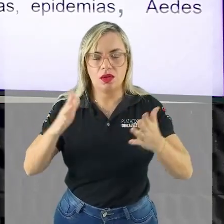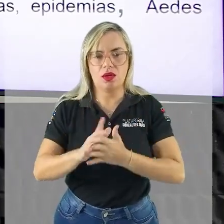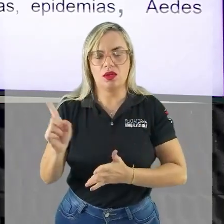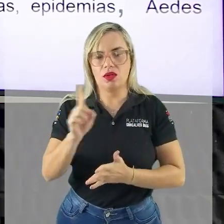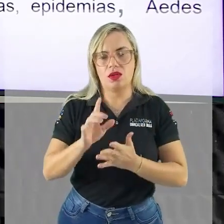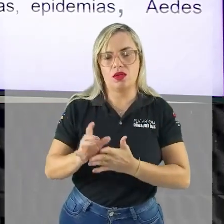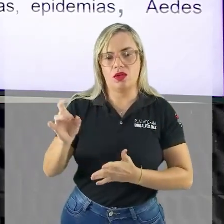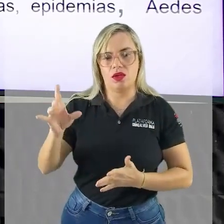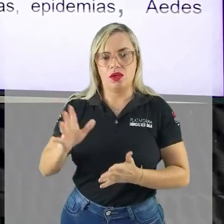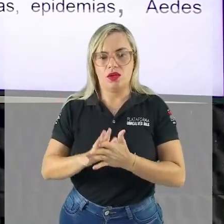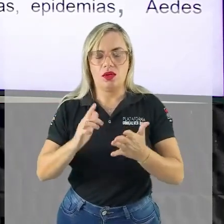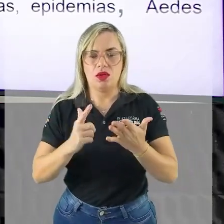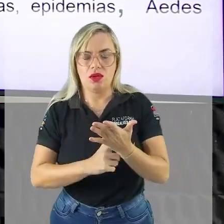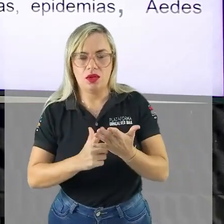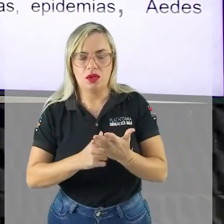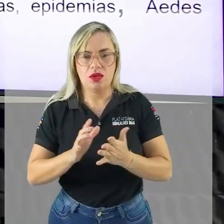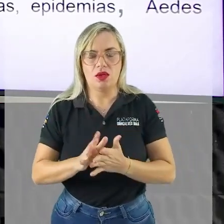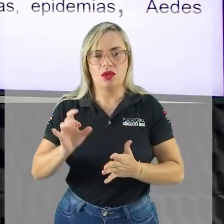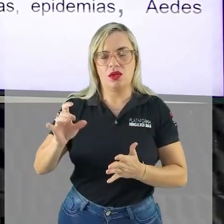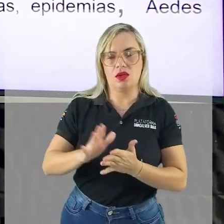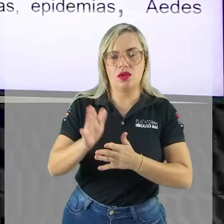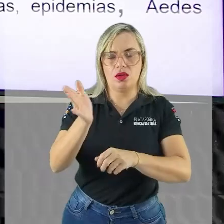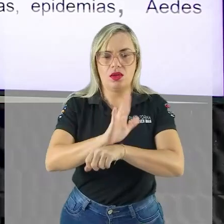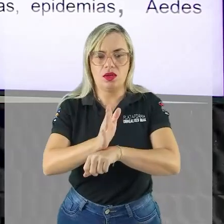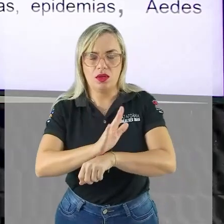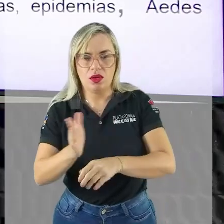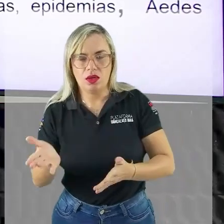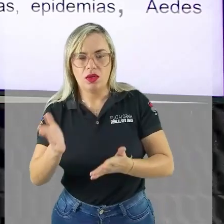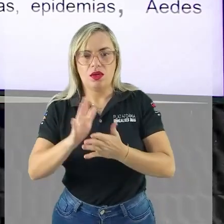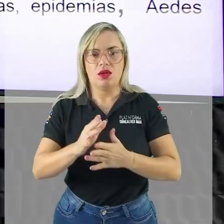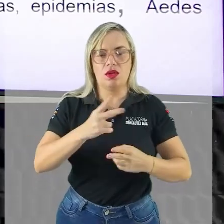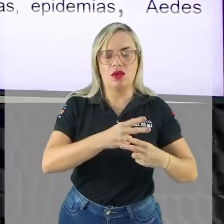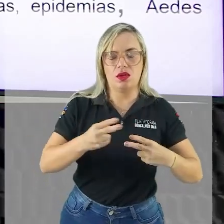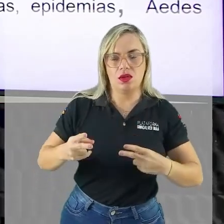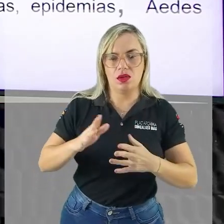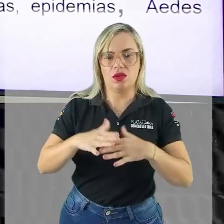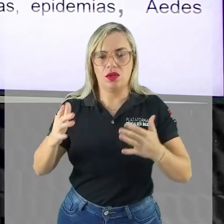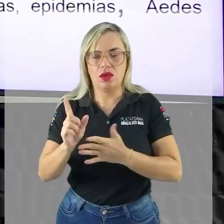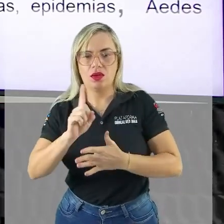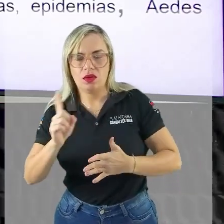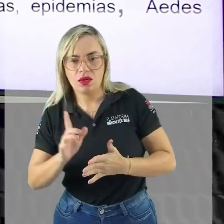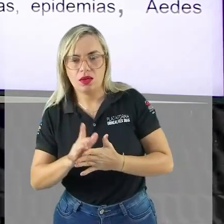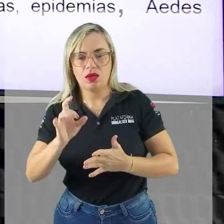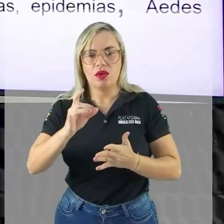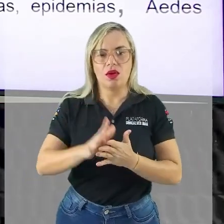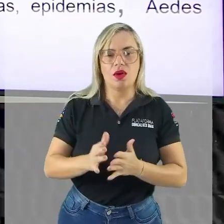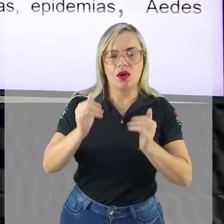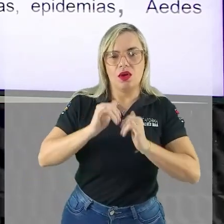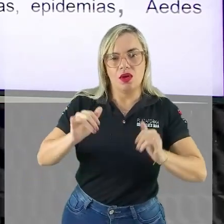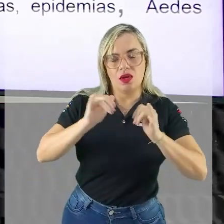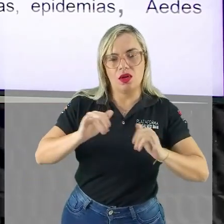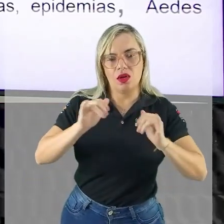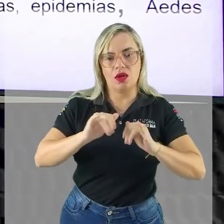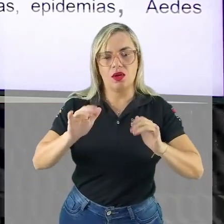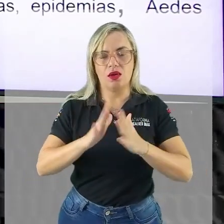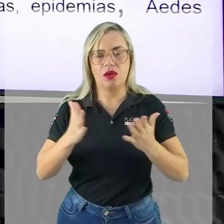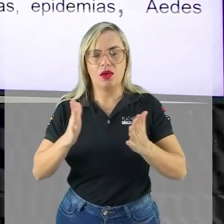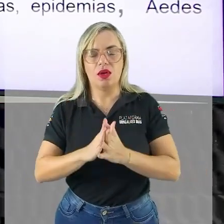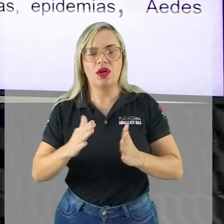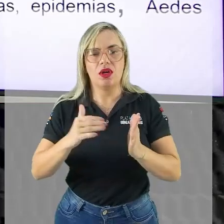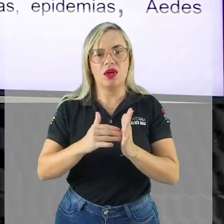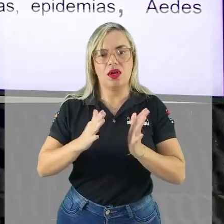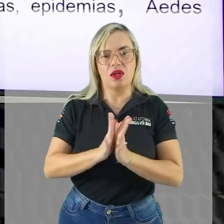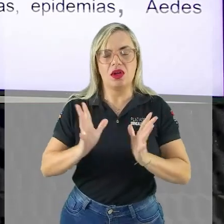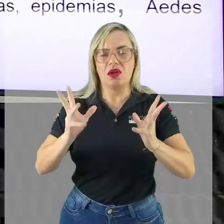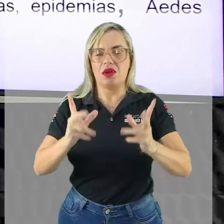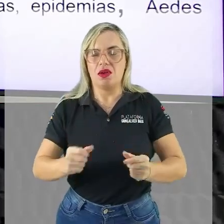é somente em livros, não é somente filmes, não é somente em séries, tá? Não é somente notícias, até mesmo uma